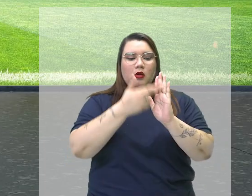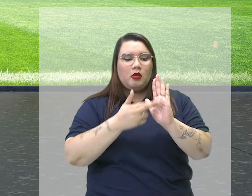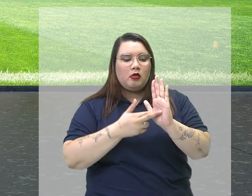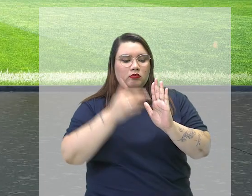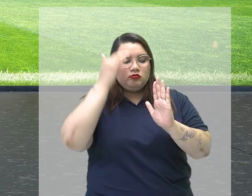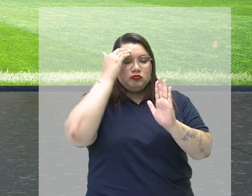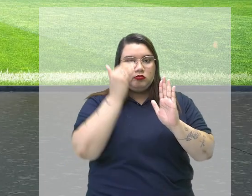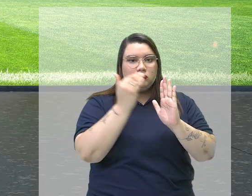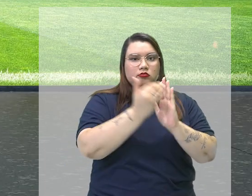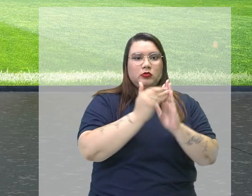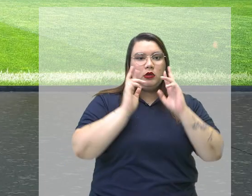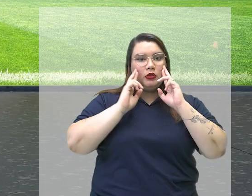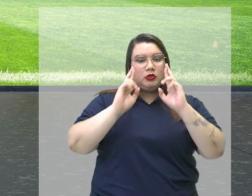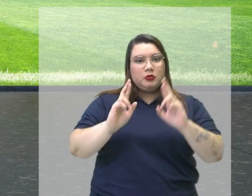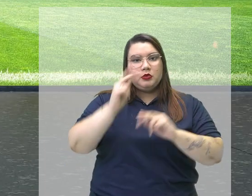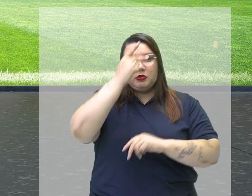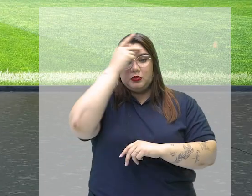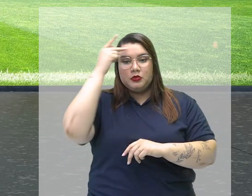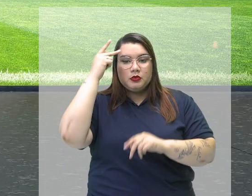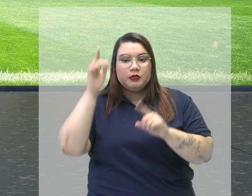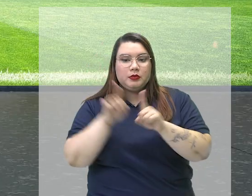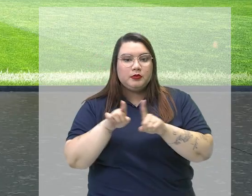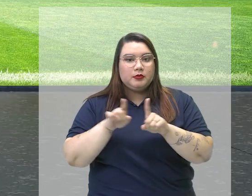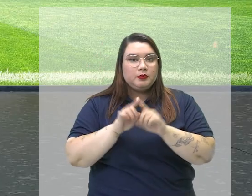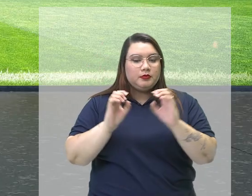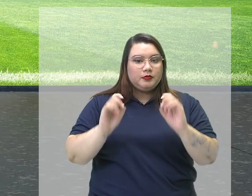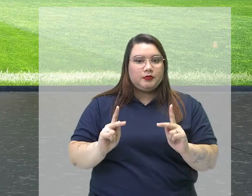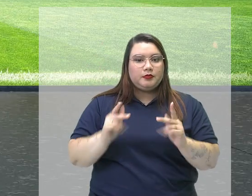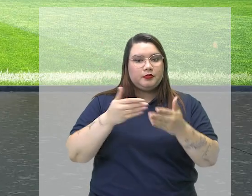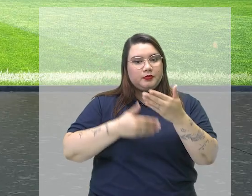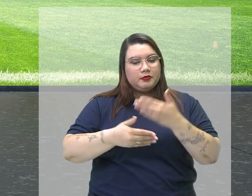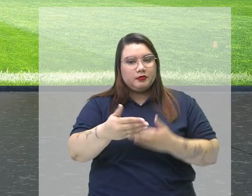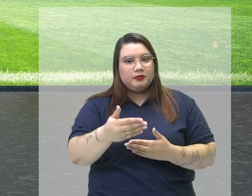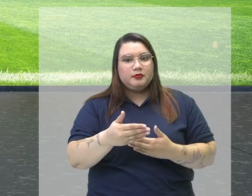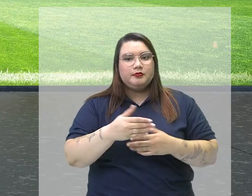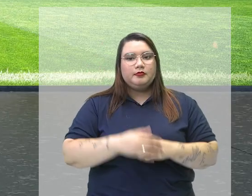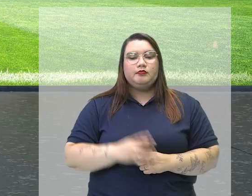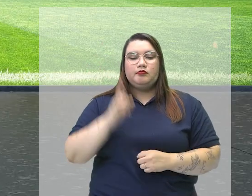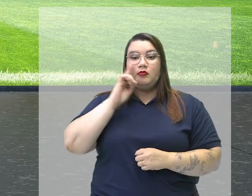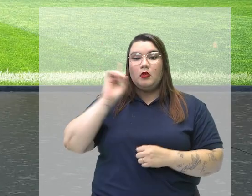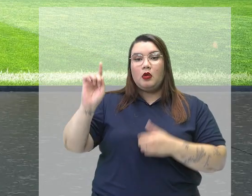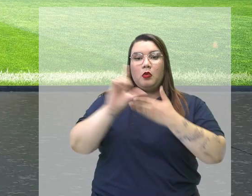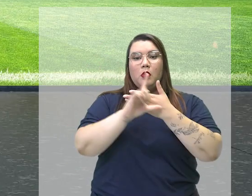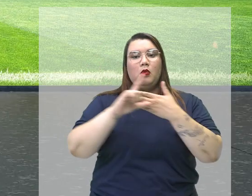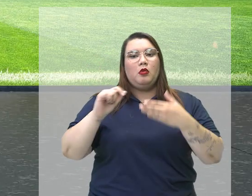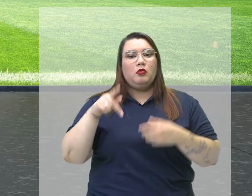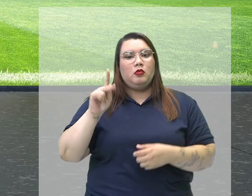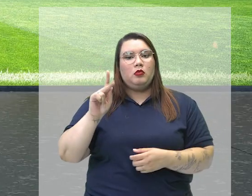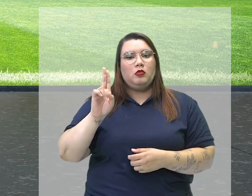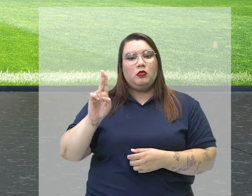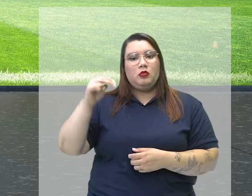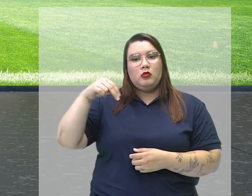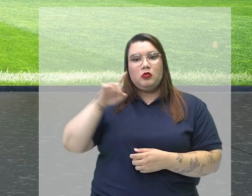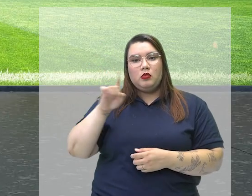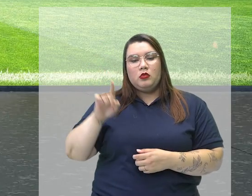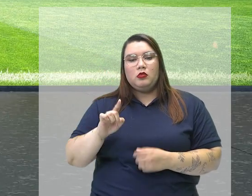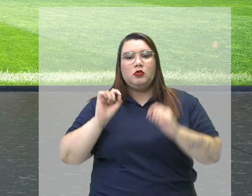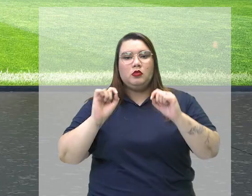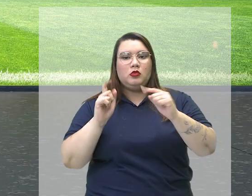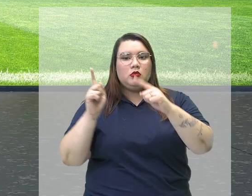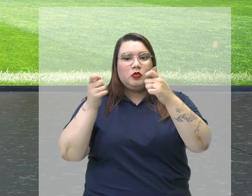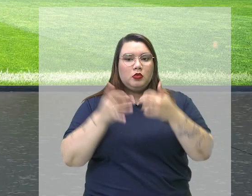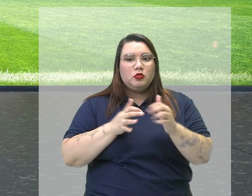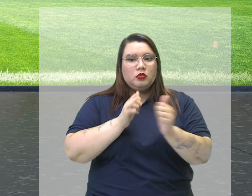obedeça às regras, respeite o outro também, certo? Vamos lá. Segundo Kuhns, né,